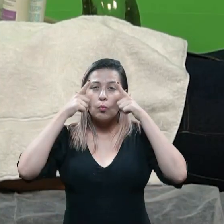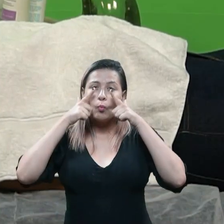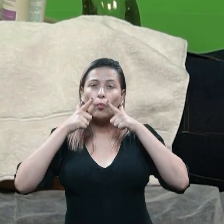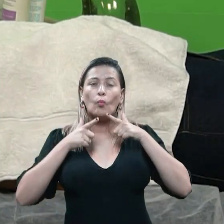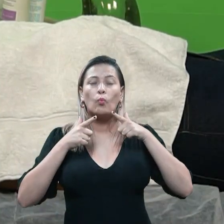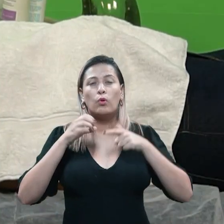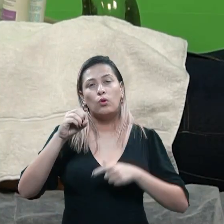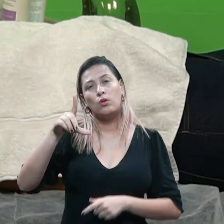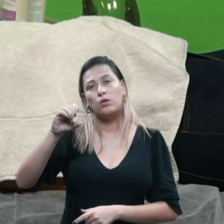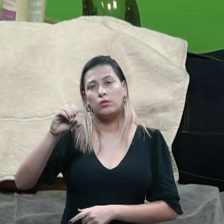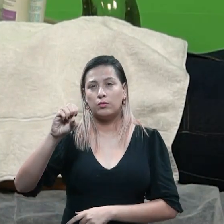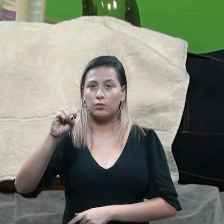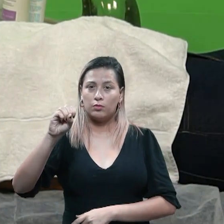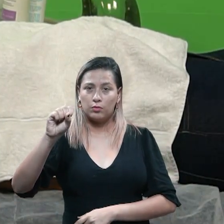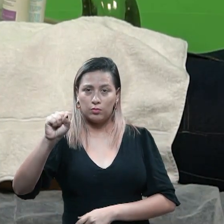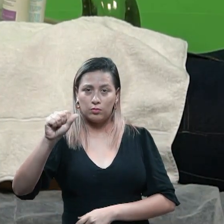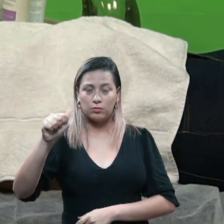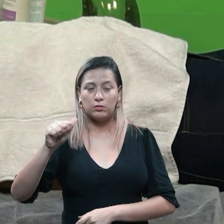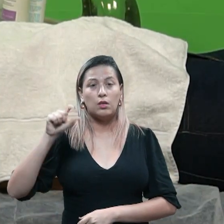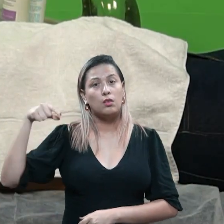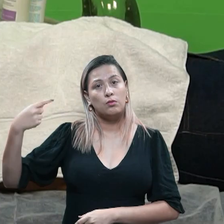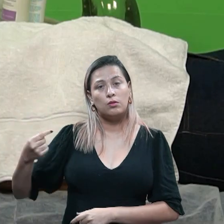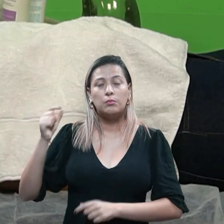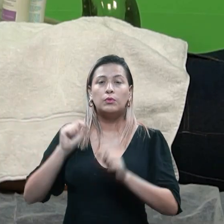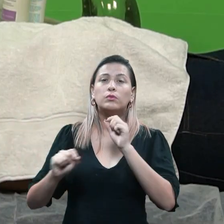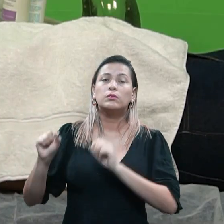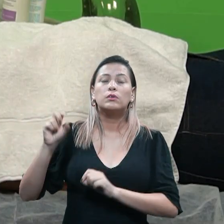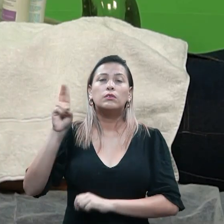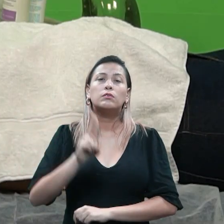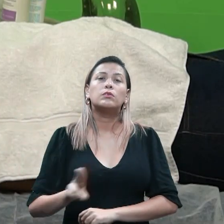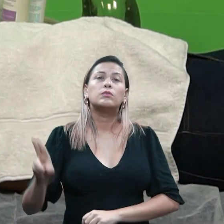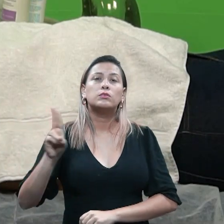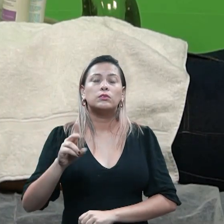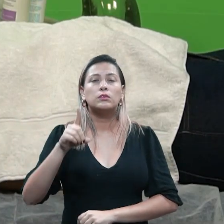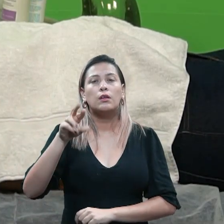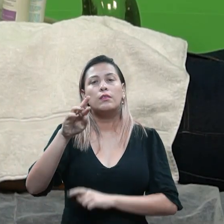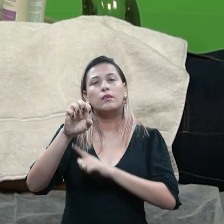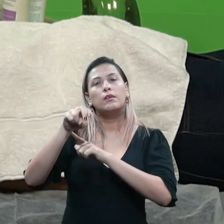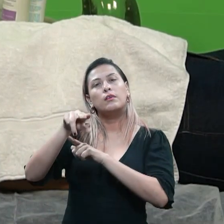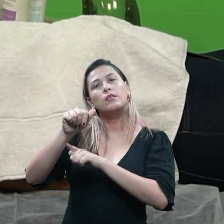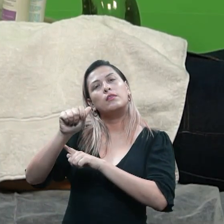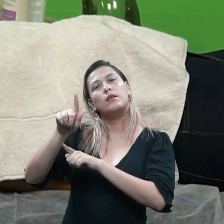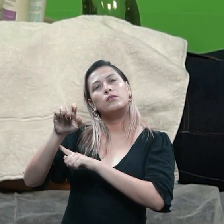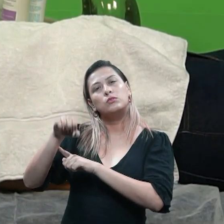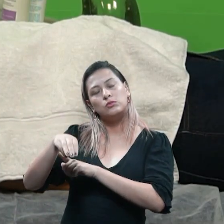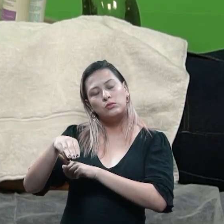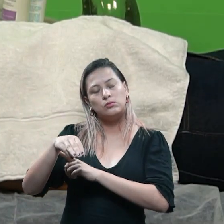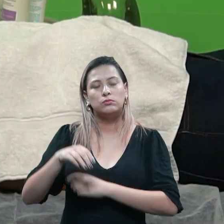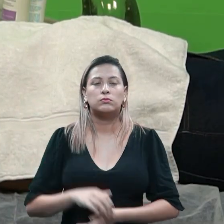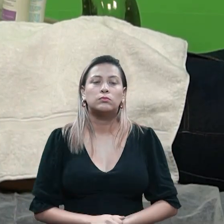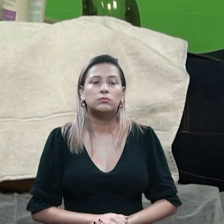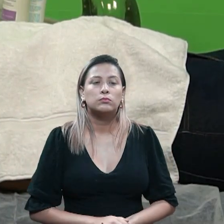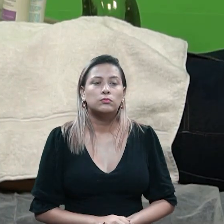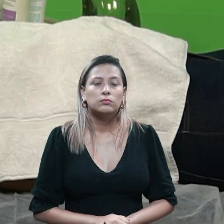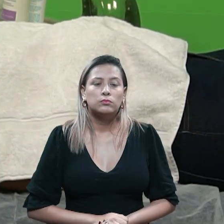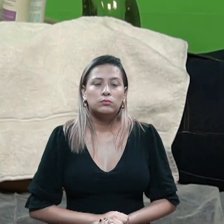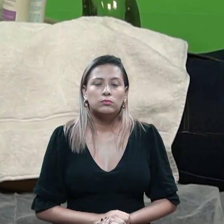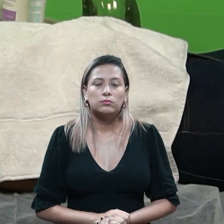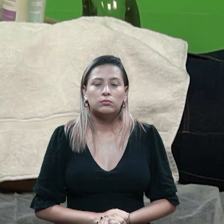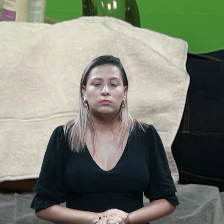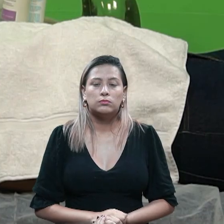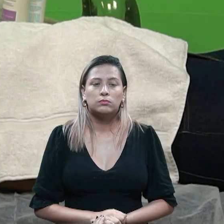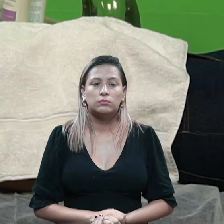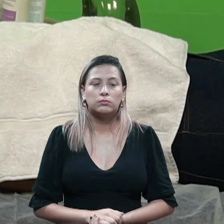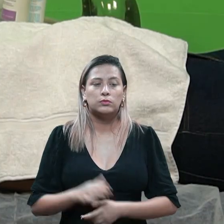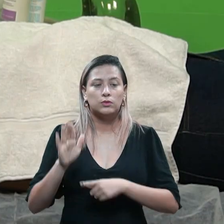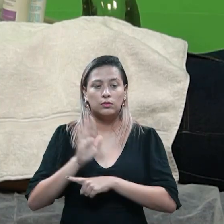oleosidade, depois da máscara, eu vou aplicar nela uma drenagem linfática. A drenagem linfática,